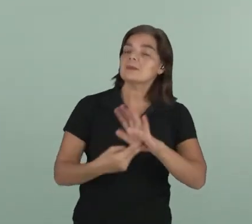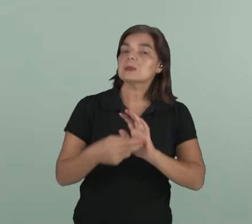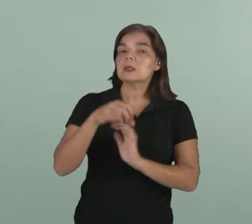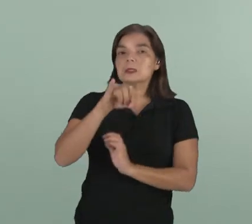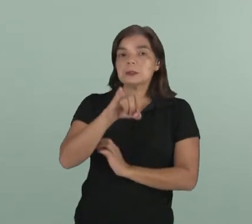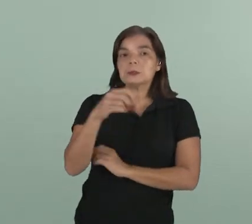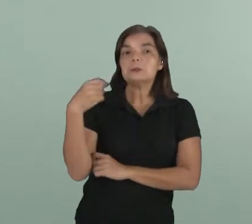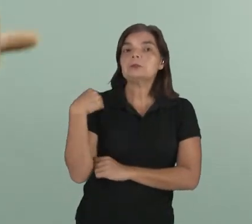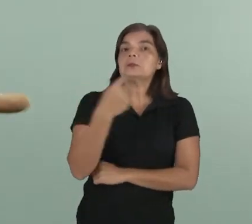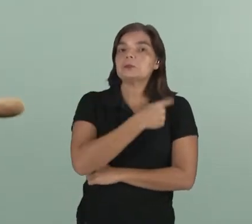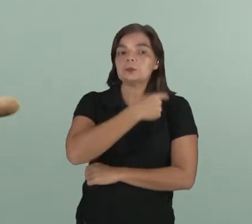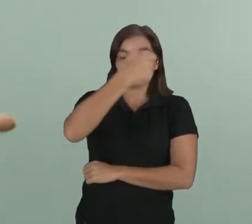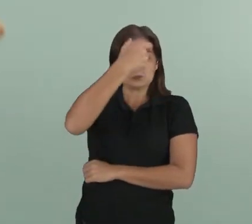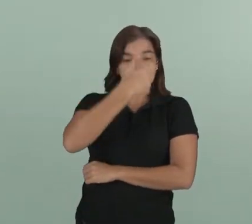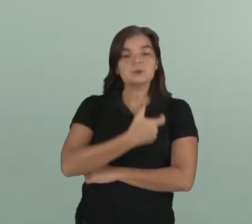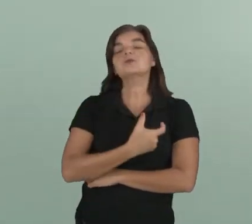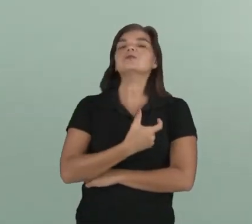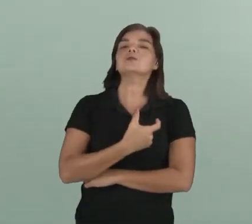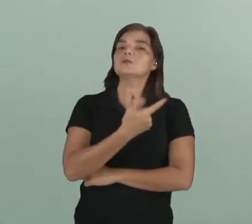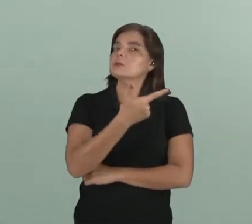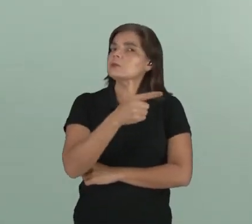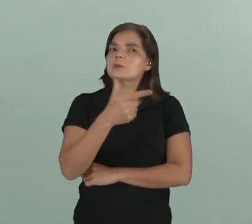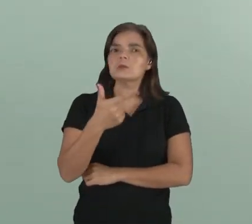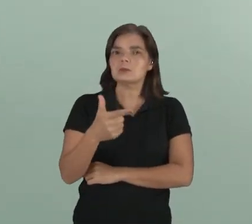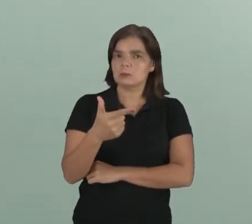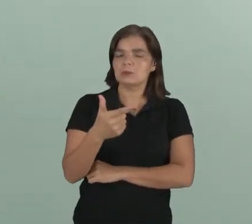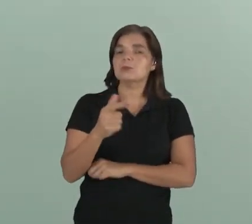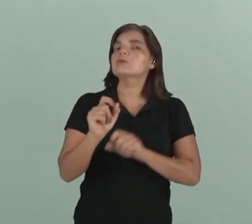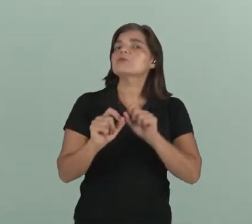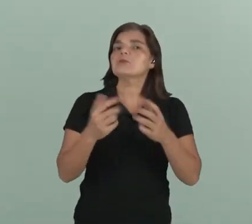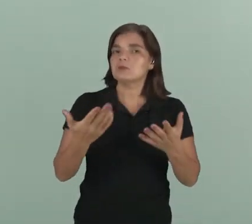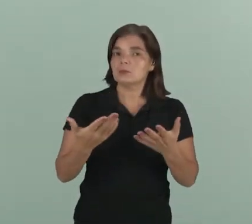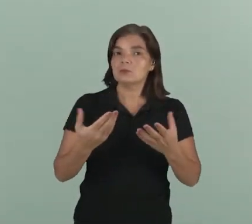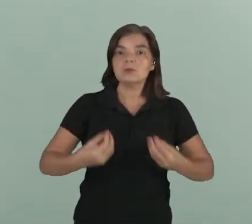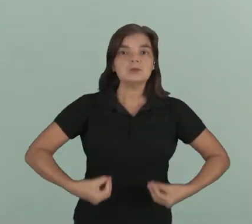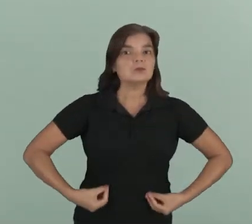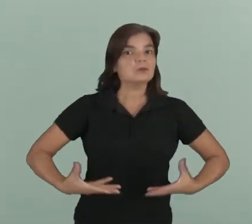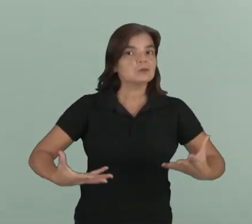se nós, enquanto pessoas, não estamos em condição de